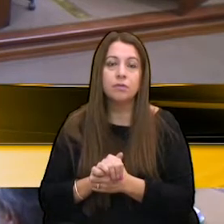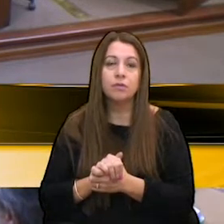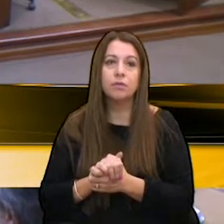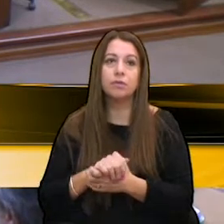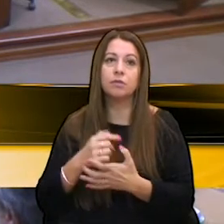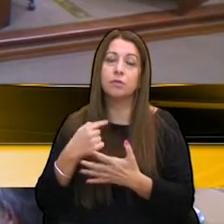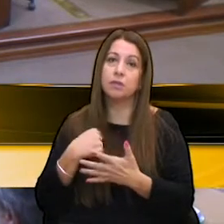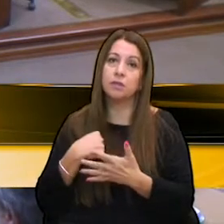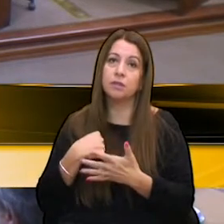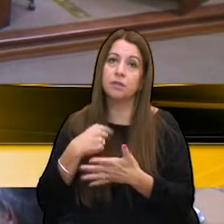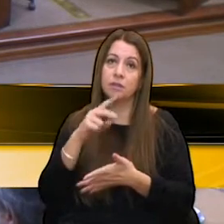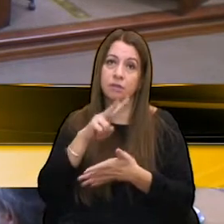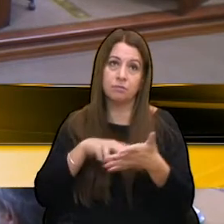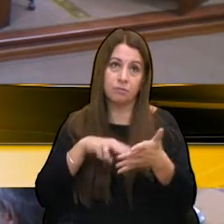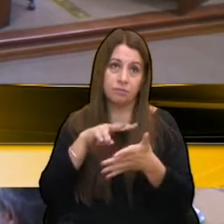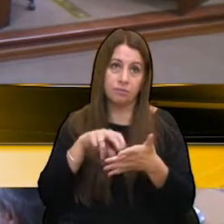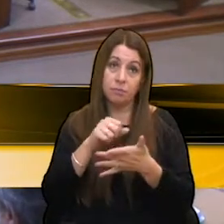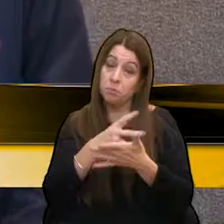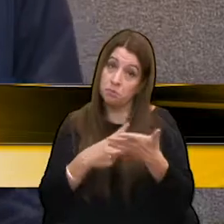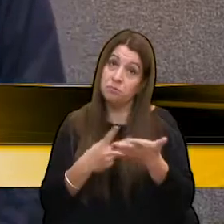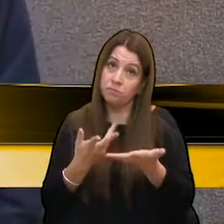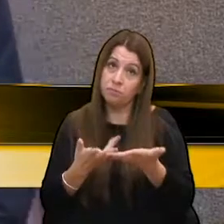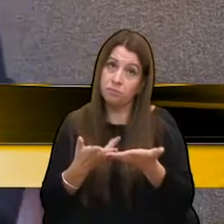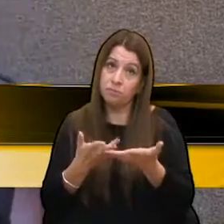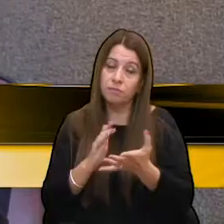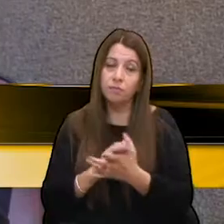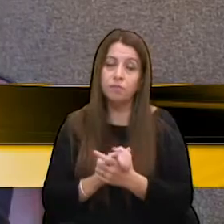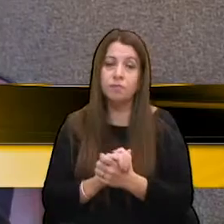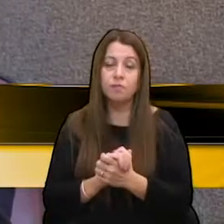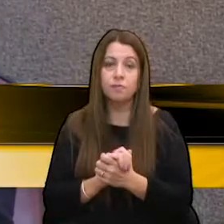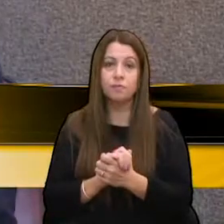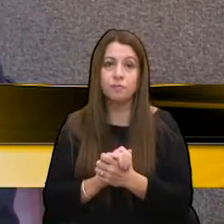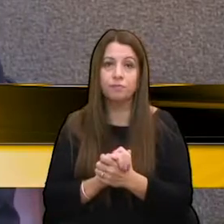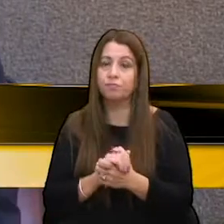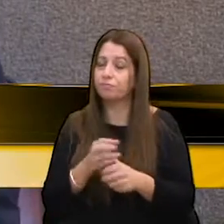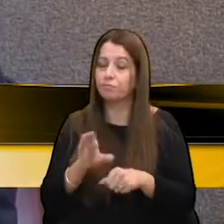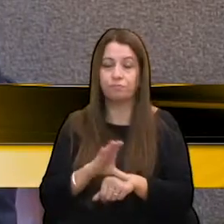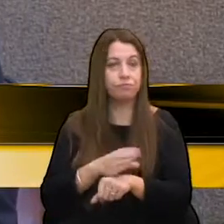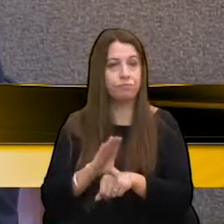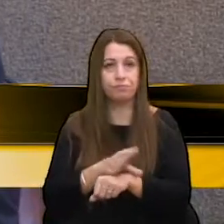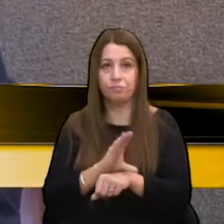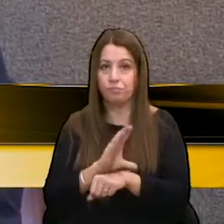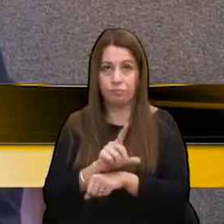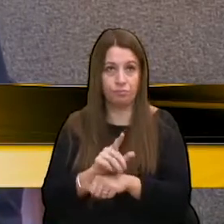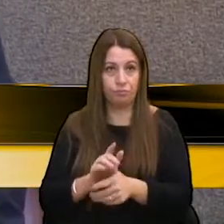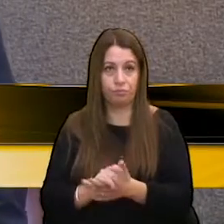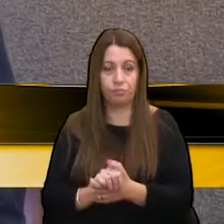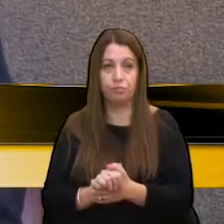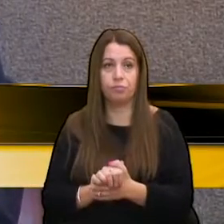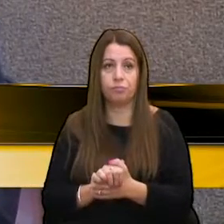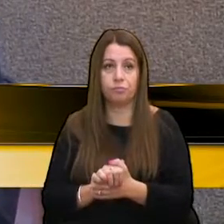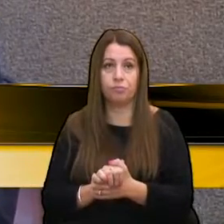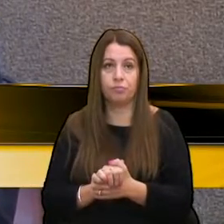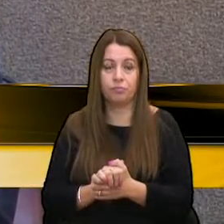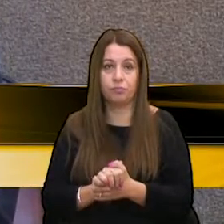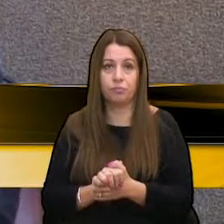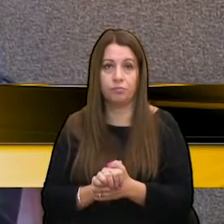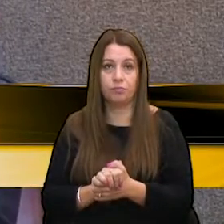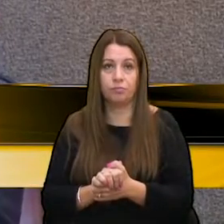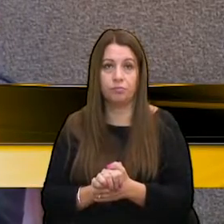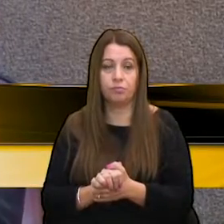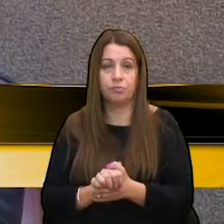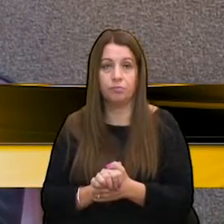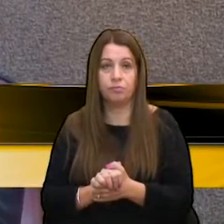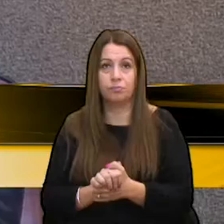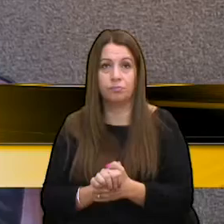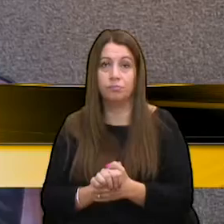eu sou o relator do projeto, desse projeto, pela inconstitucionalidade, mas ao